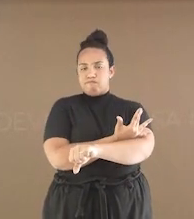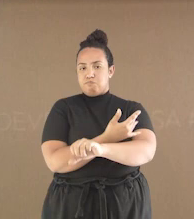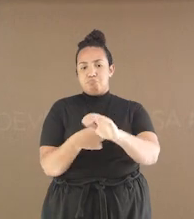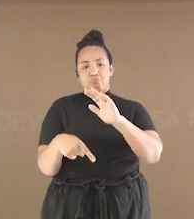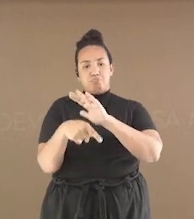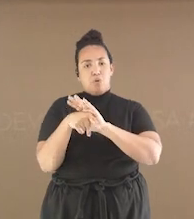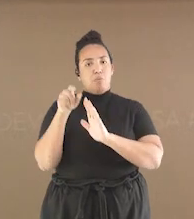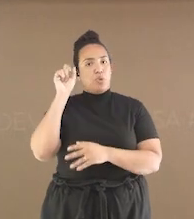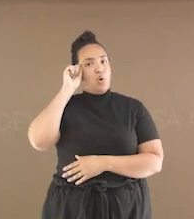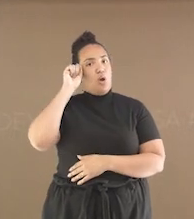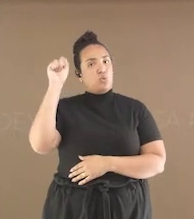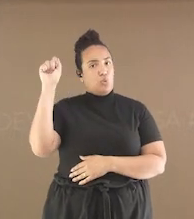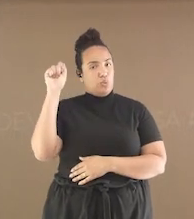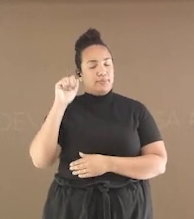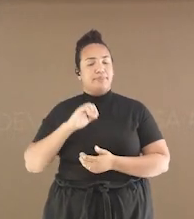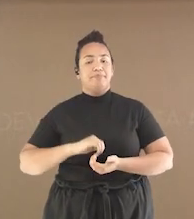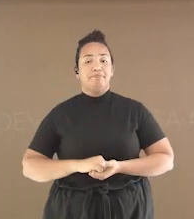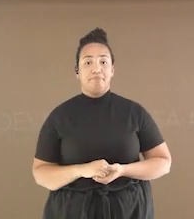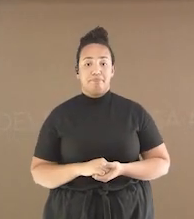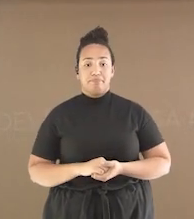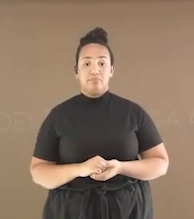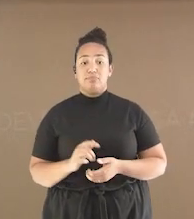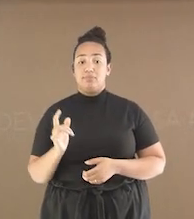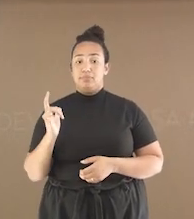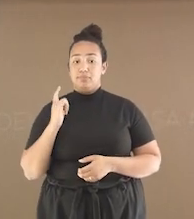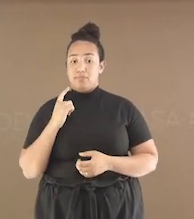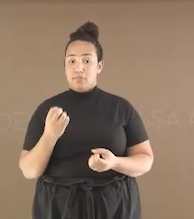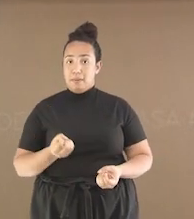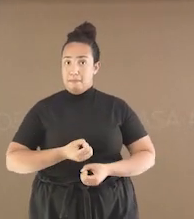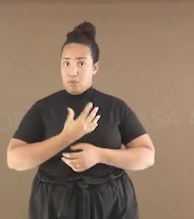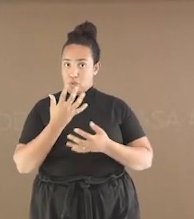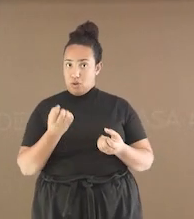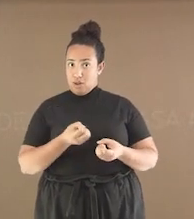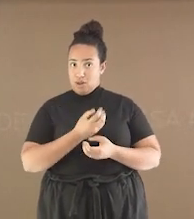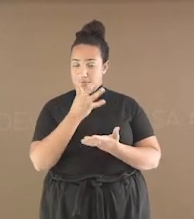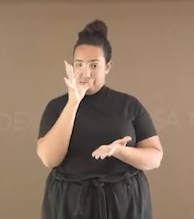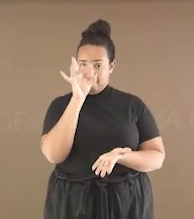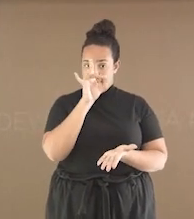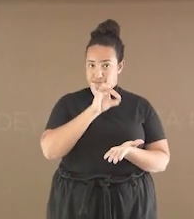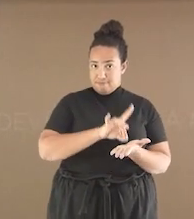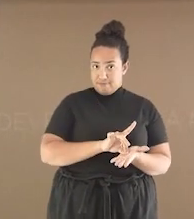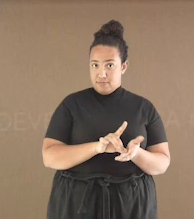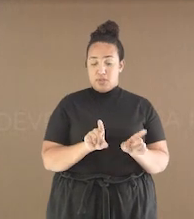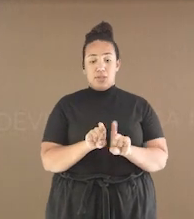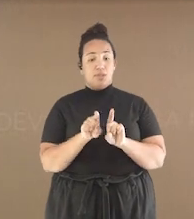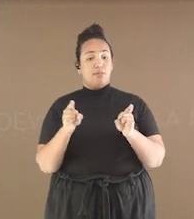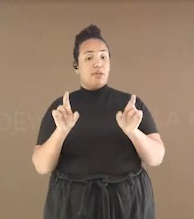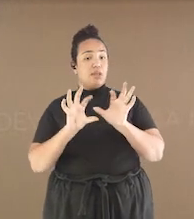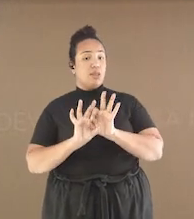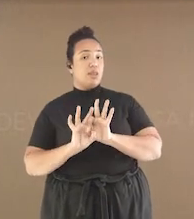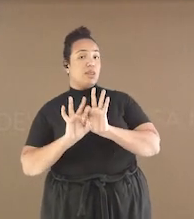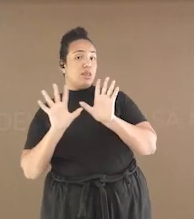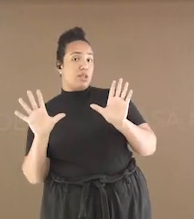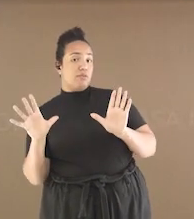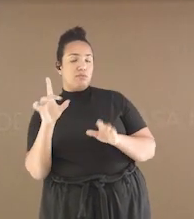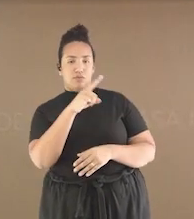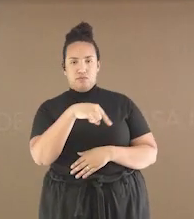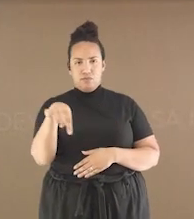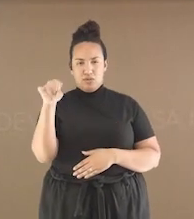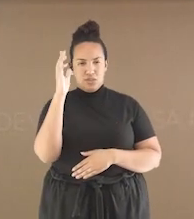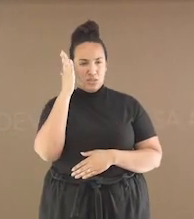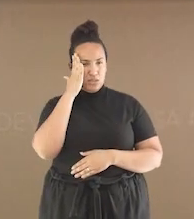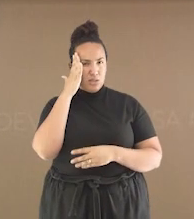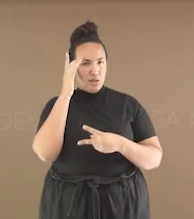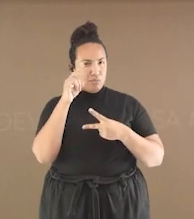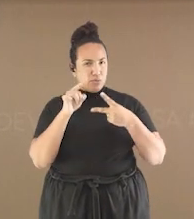escritor. Existem poemas de formas fixas e de formas livres. Você sabe a diferença entre